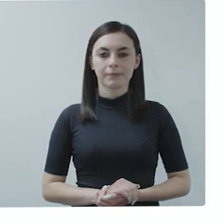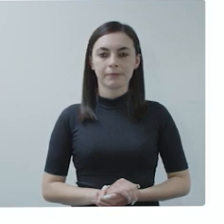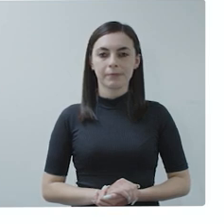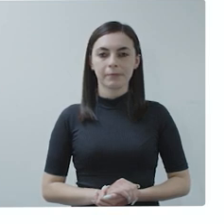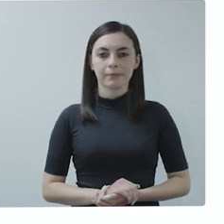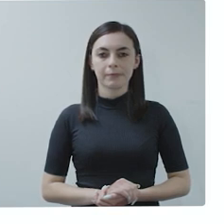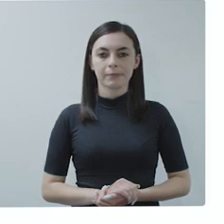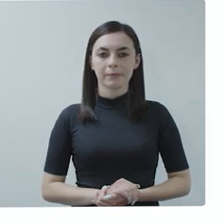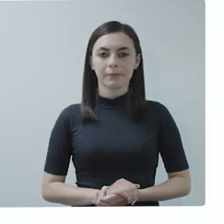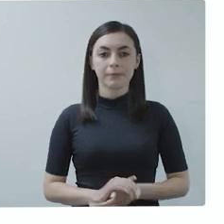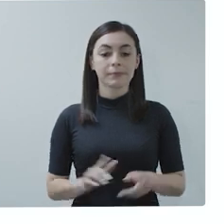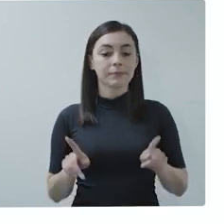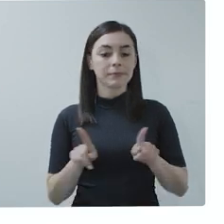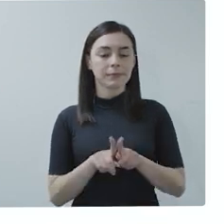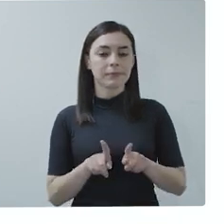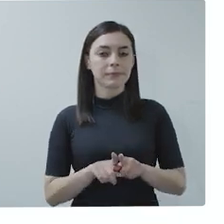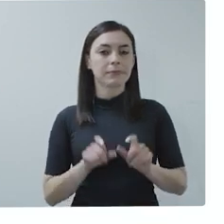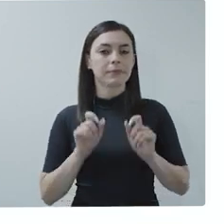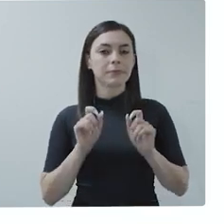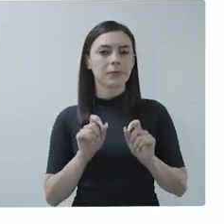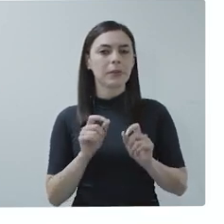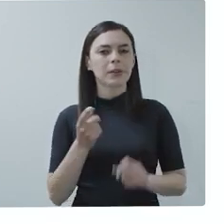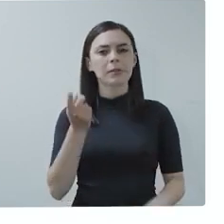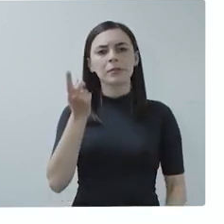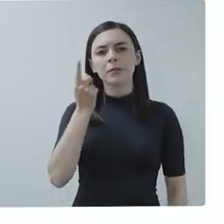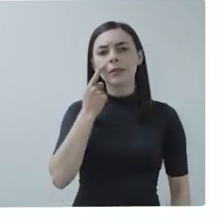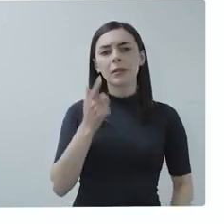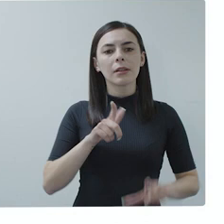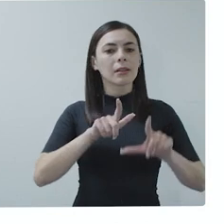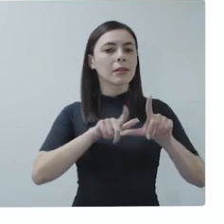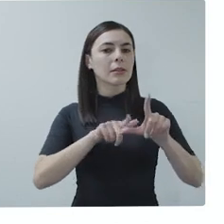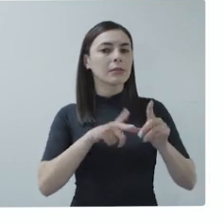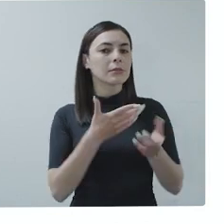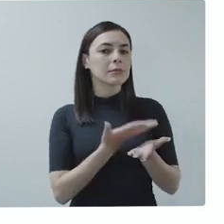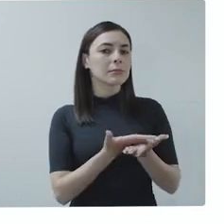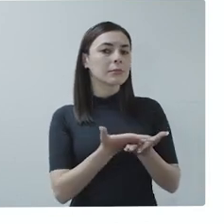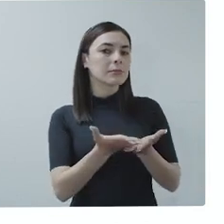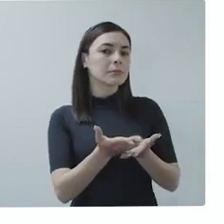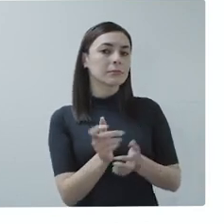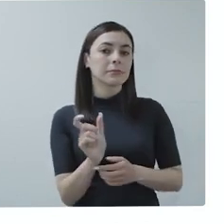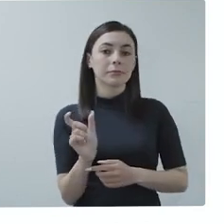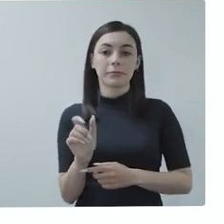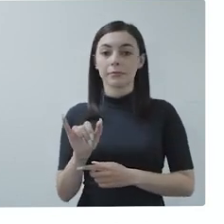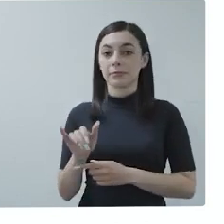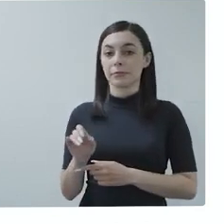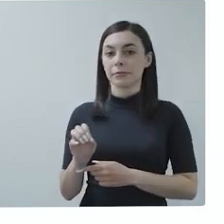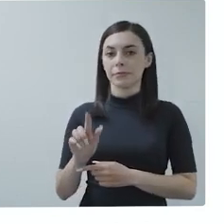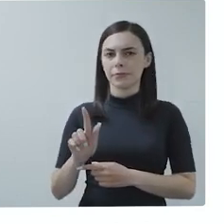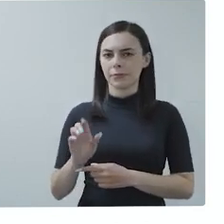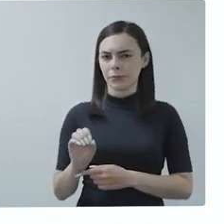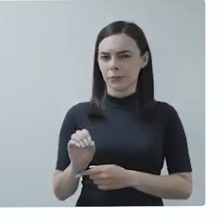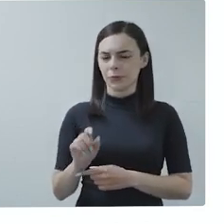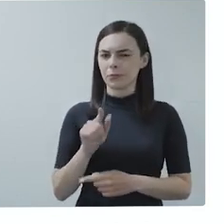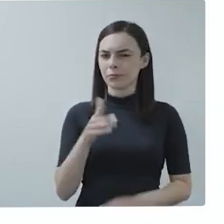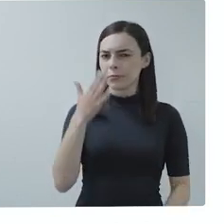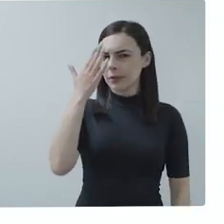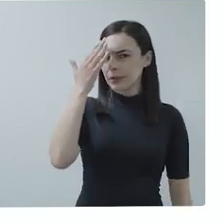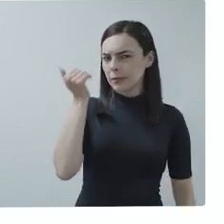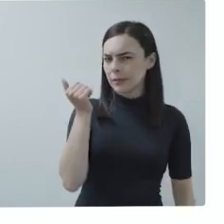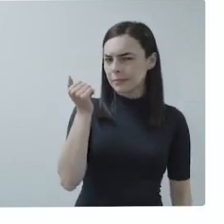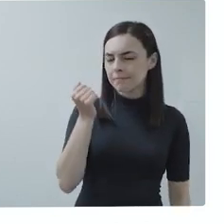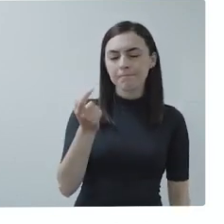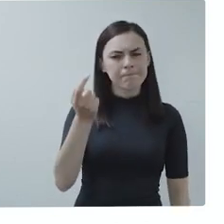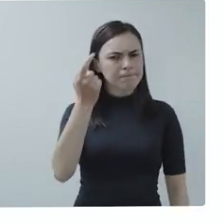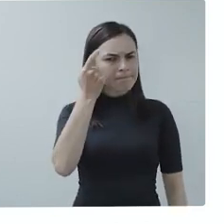E agora vamos ver qual que é a letra inicial da palavra jogo. Vocês sabem me dizer? Pensa